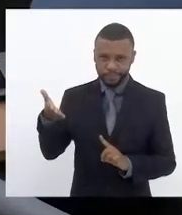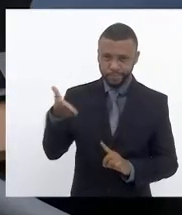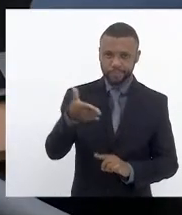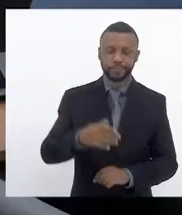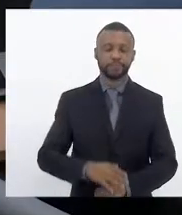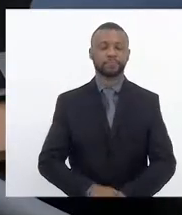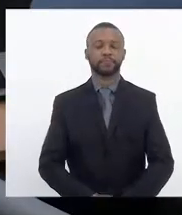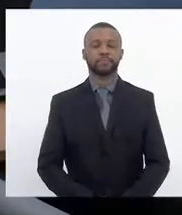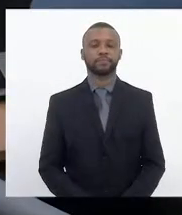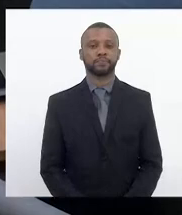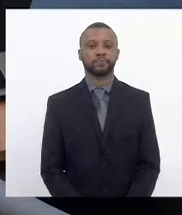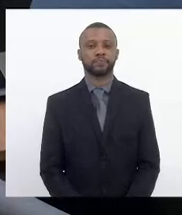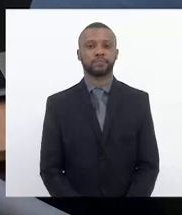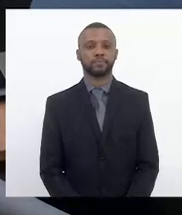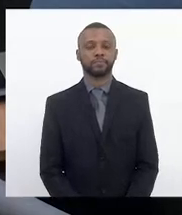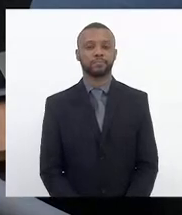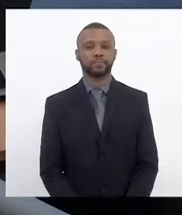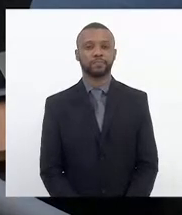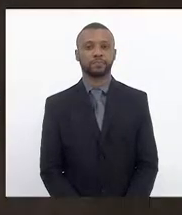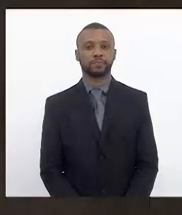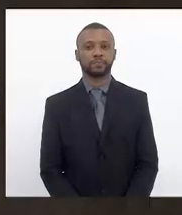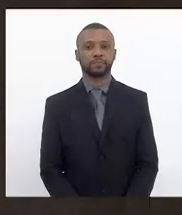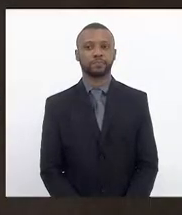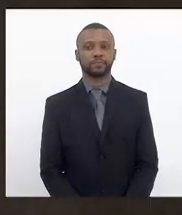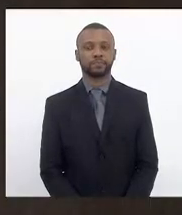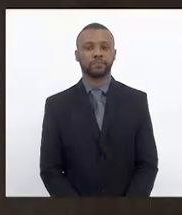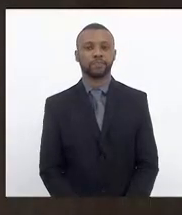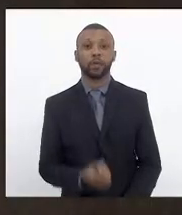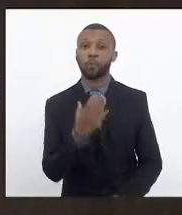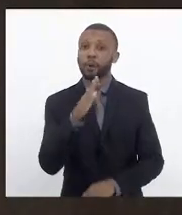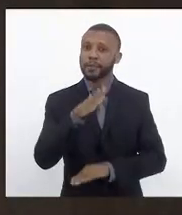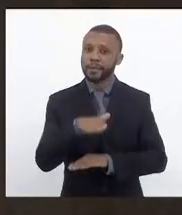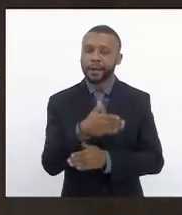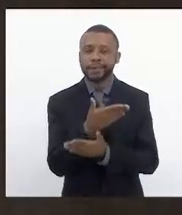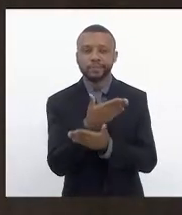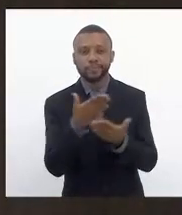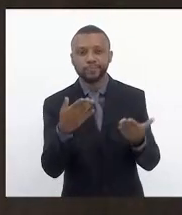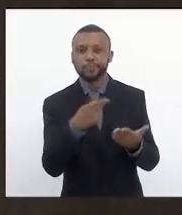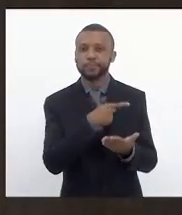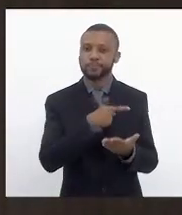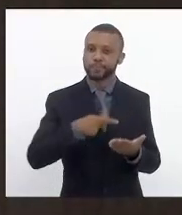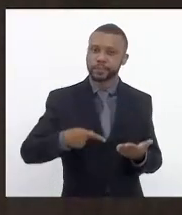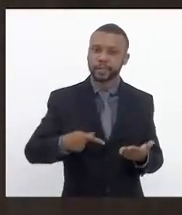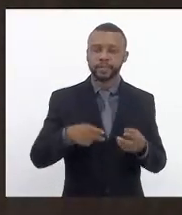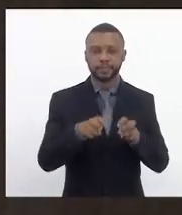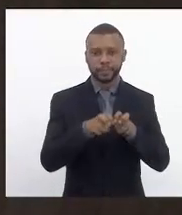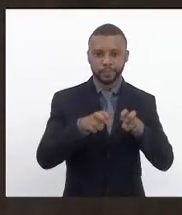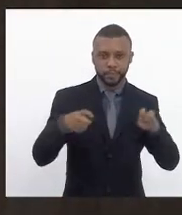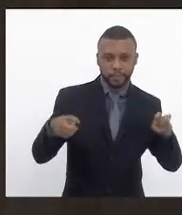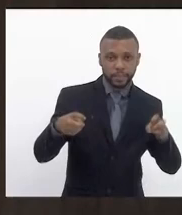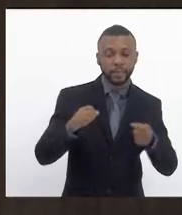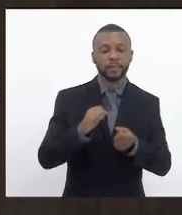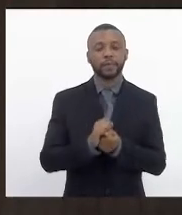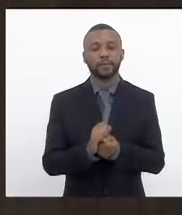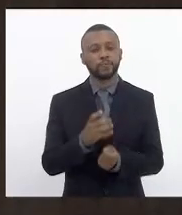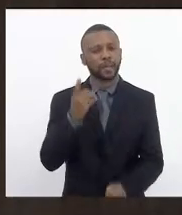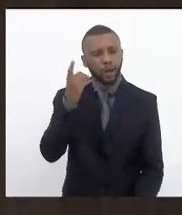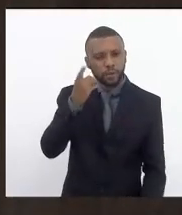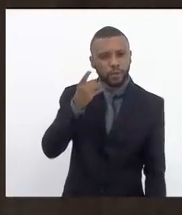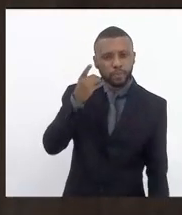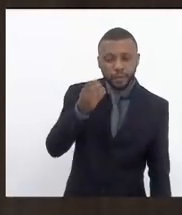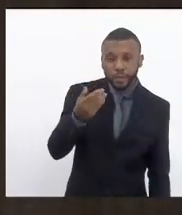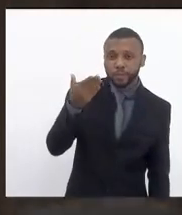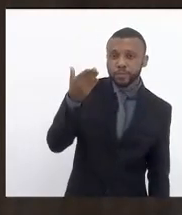Oi boa tarde o saudando presidente da mesa Deputado pedido do governo